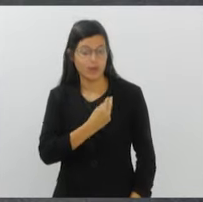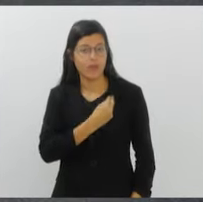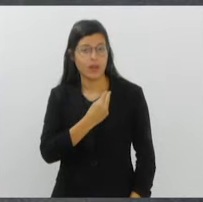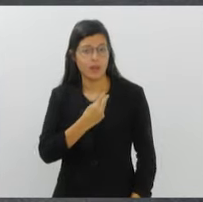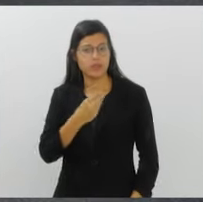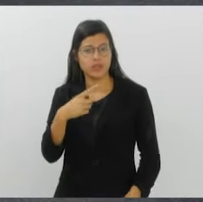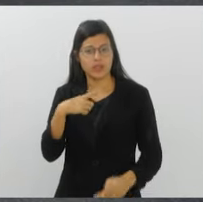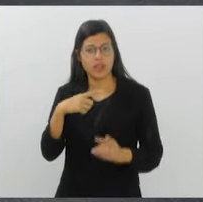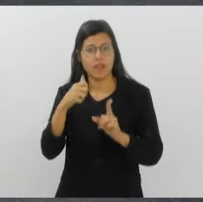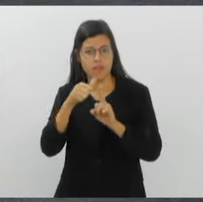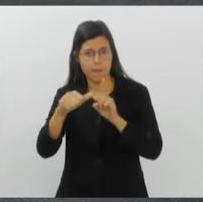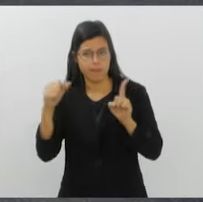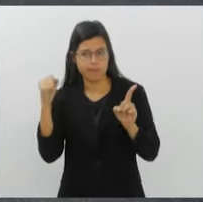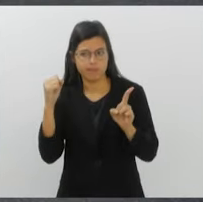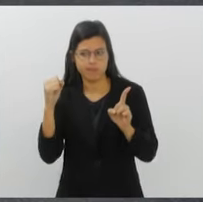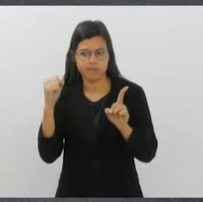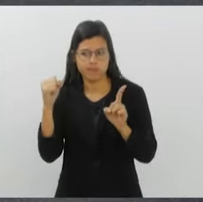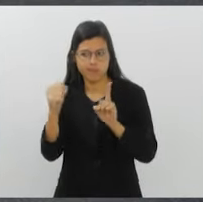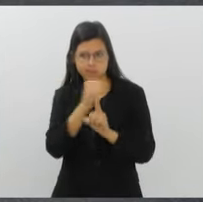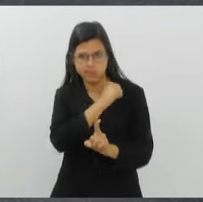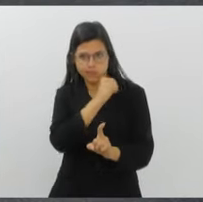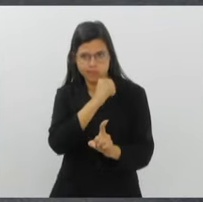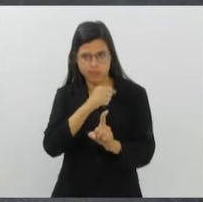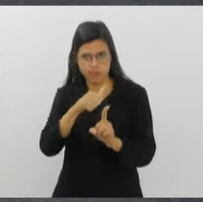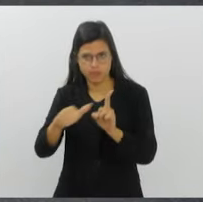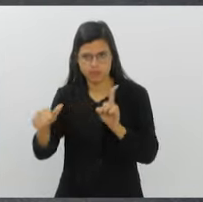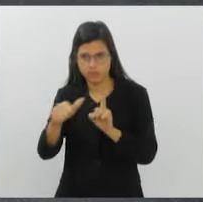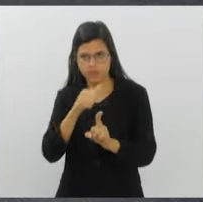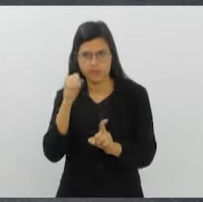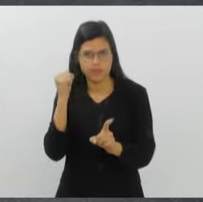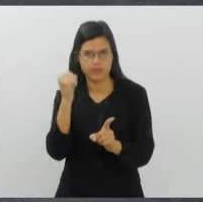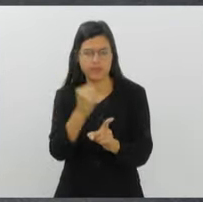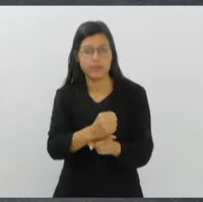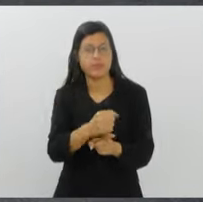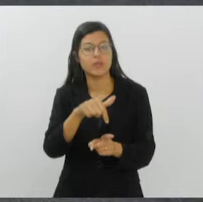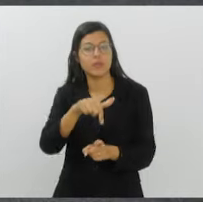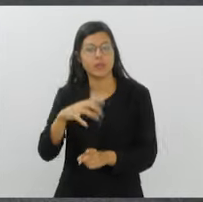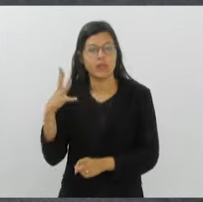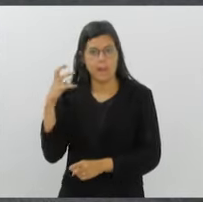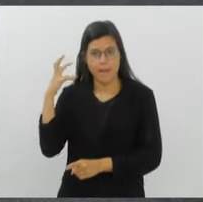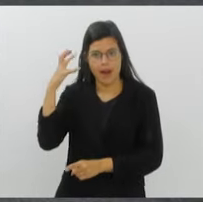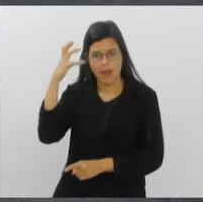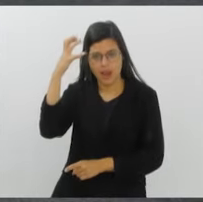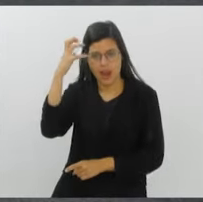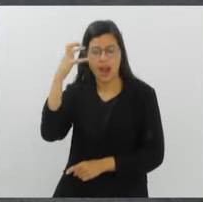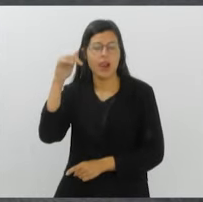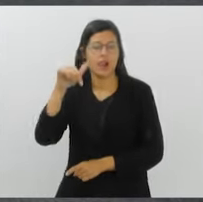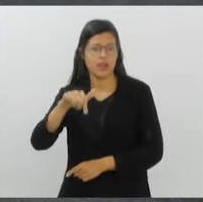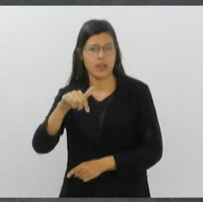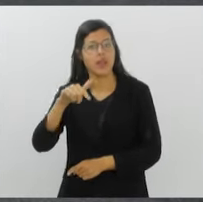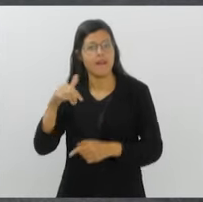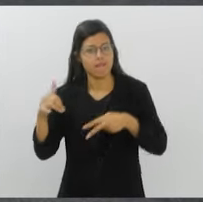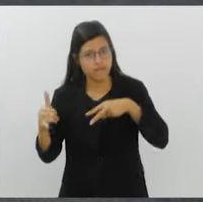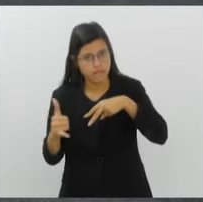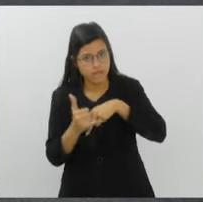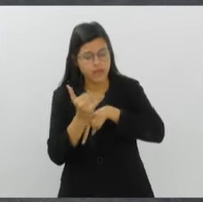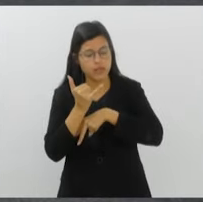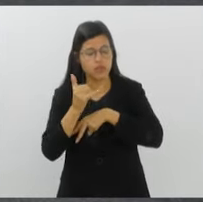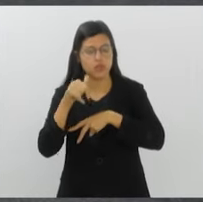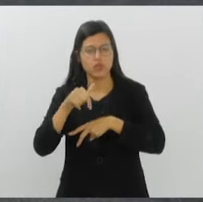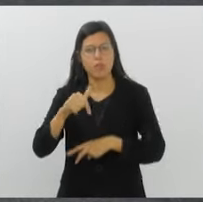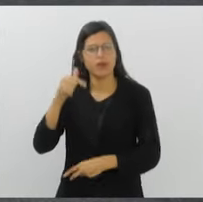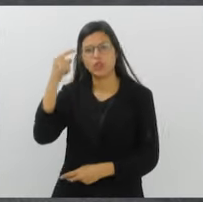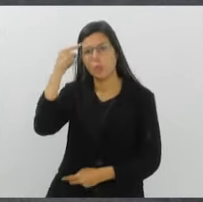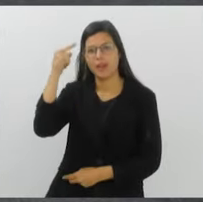feminicídio político de Marielle Franco, vítima de constante violência política de gênero, vítima de uma lógica